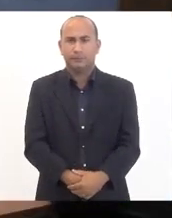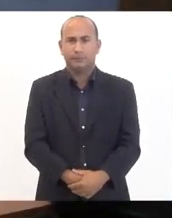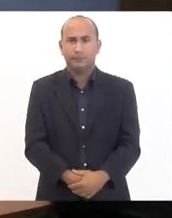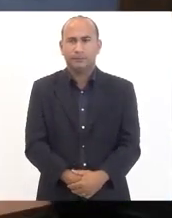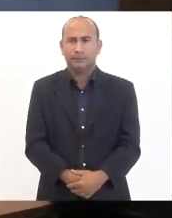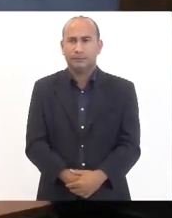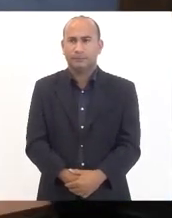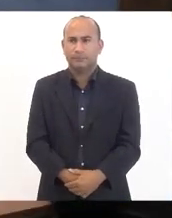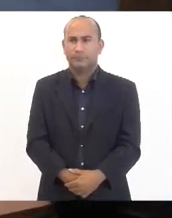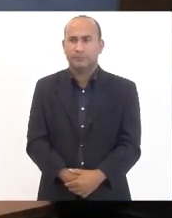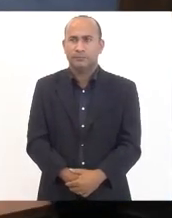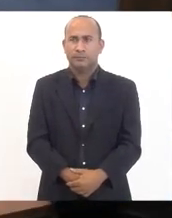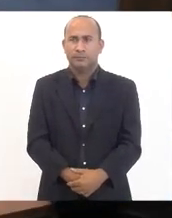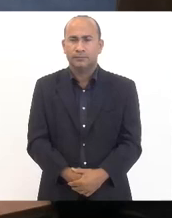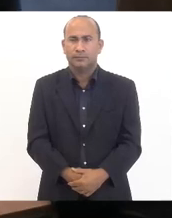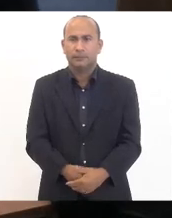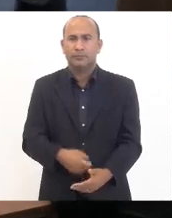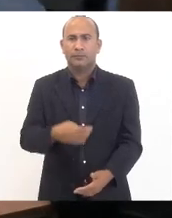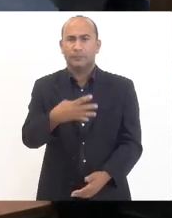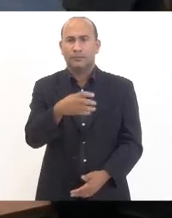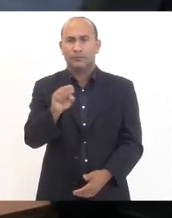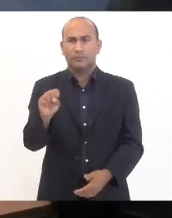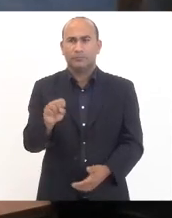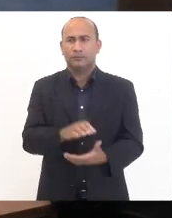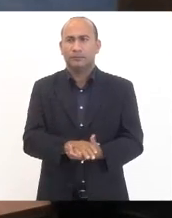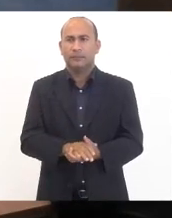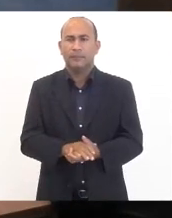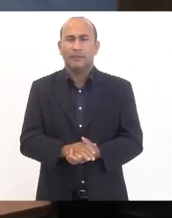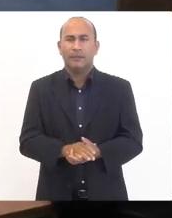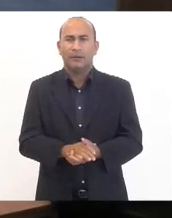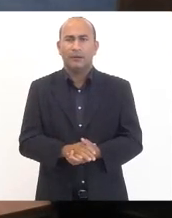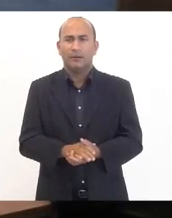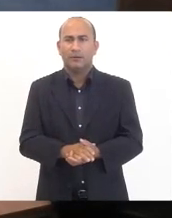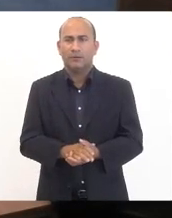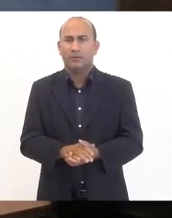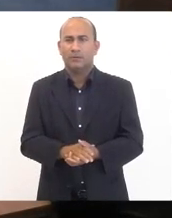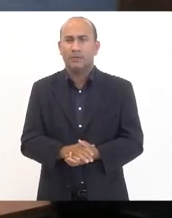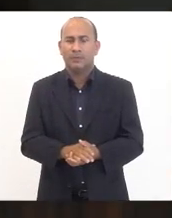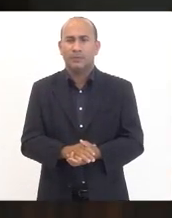veto. Agora vamos ao 48º, veto parcial